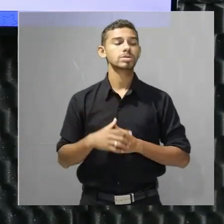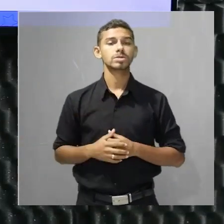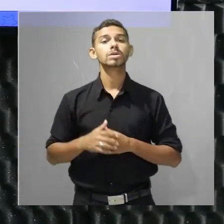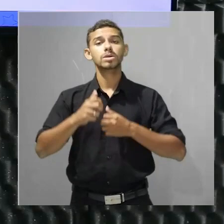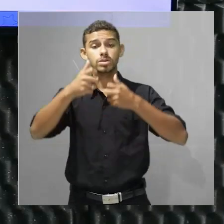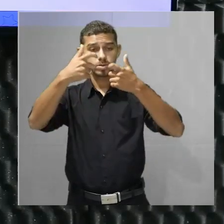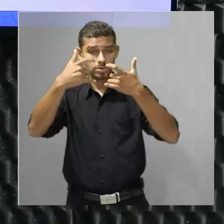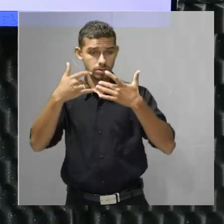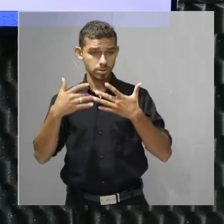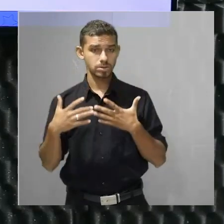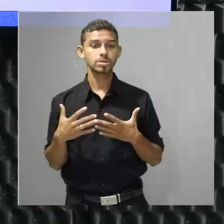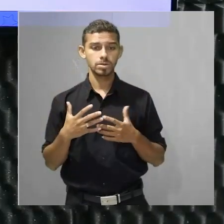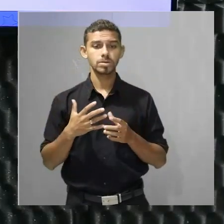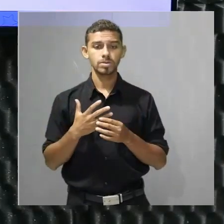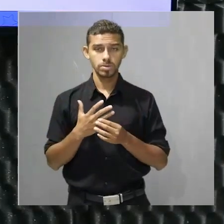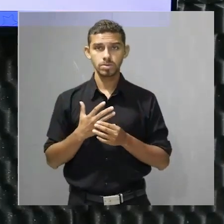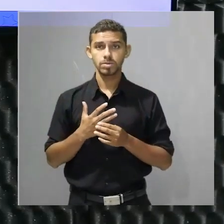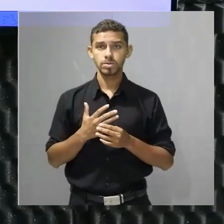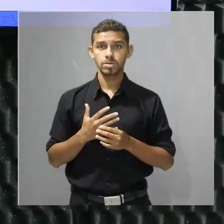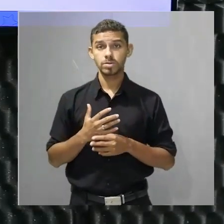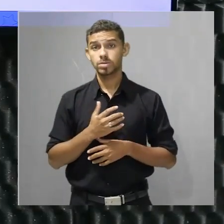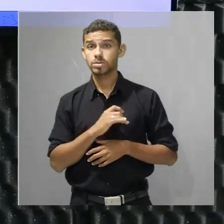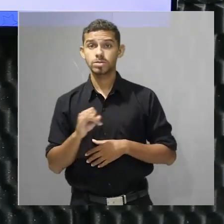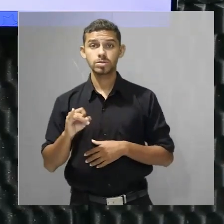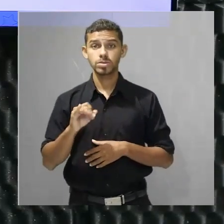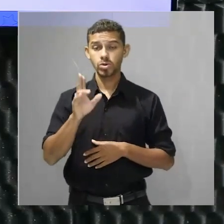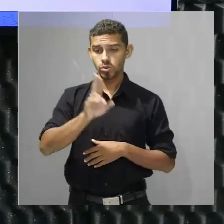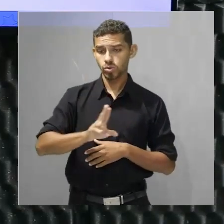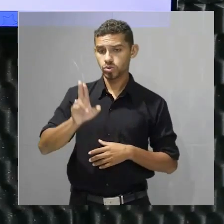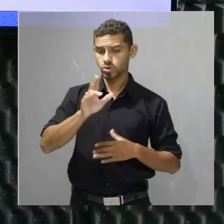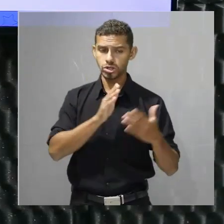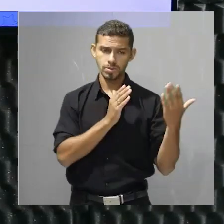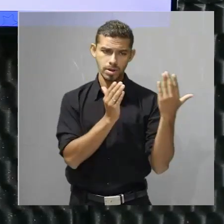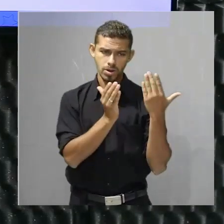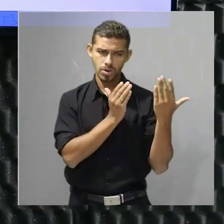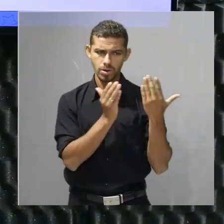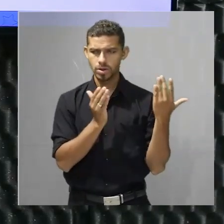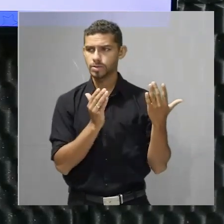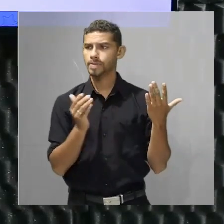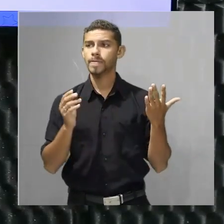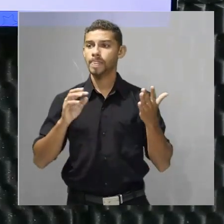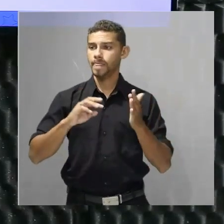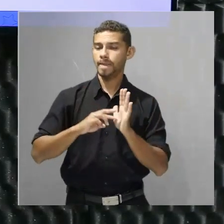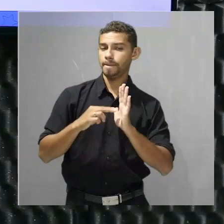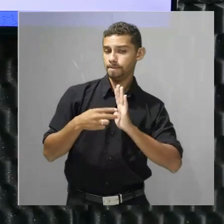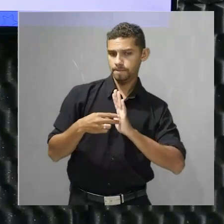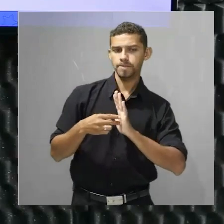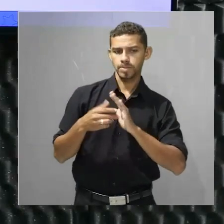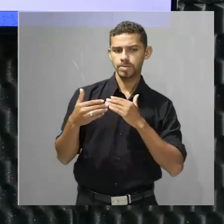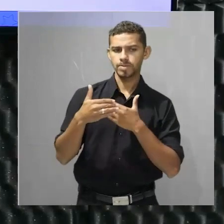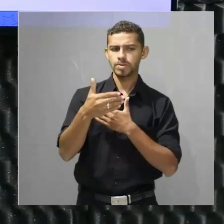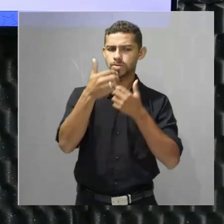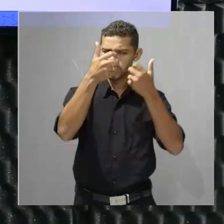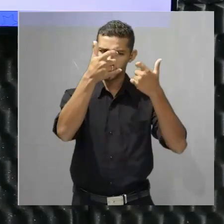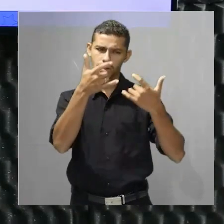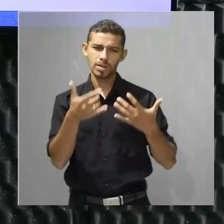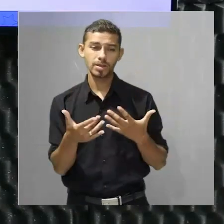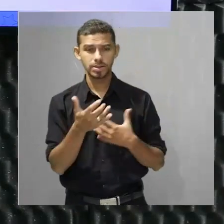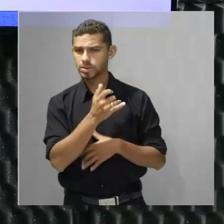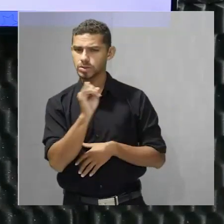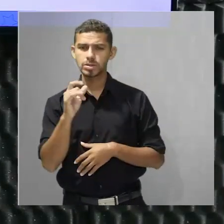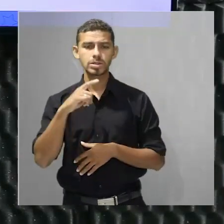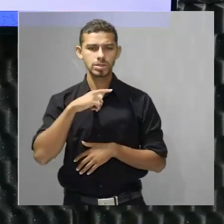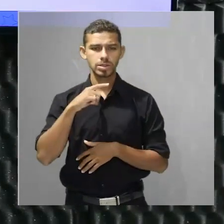explicando essa metáfora se ele usa uma comparação ele vem em seguida explicando se eles